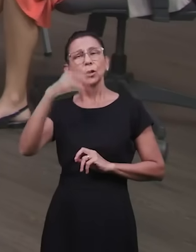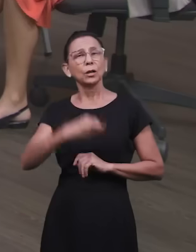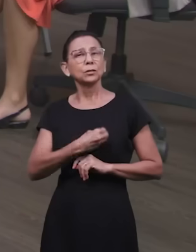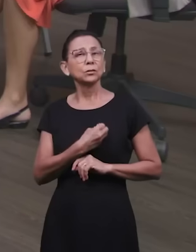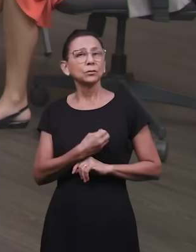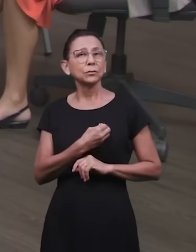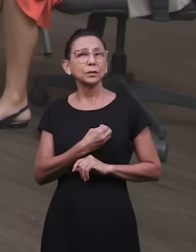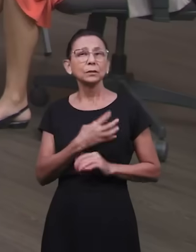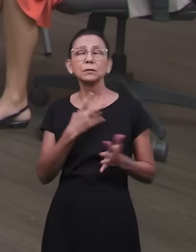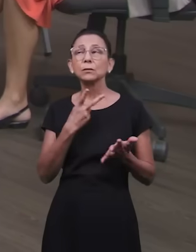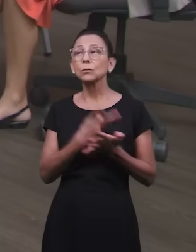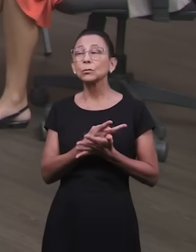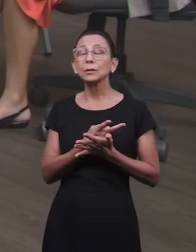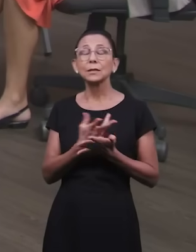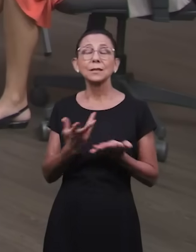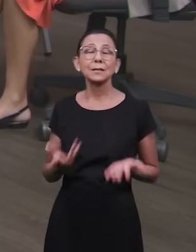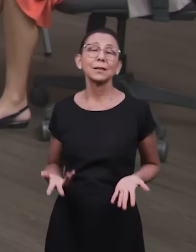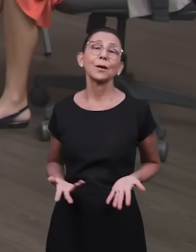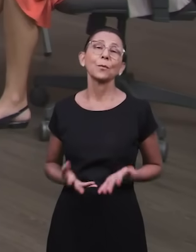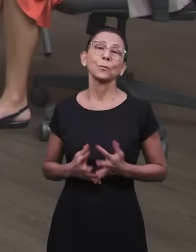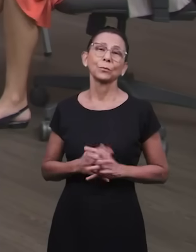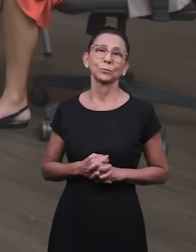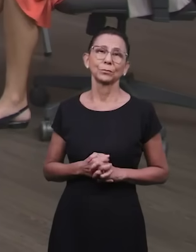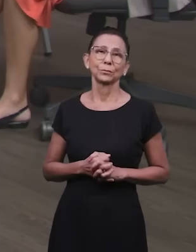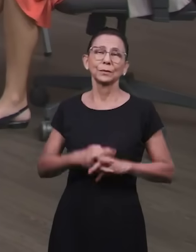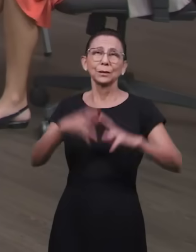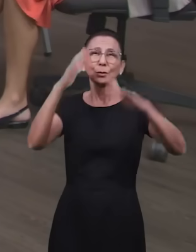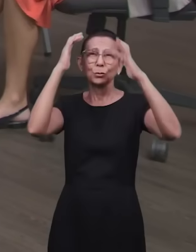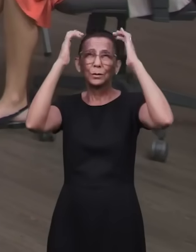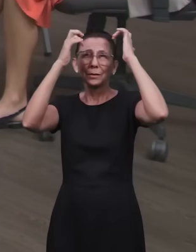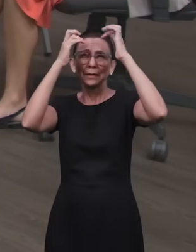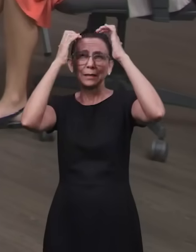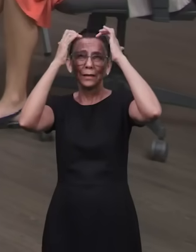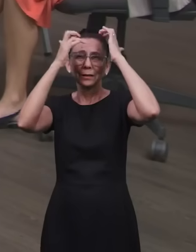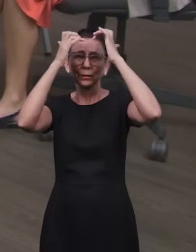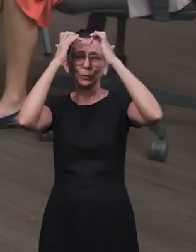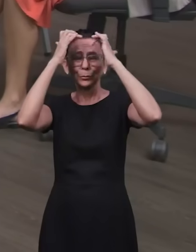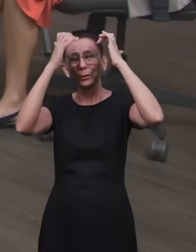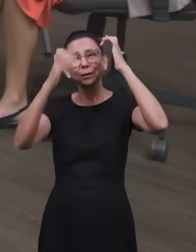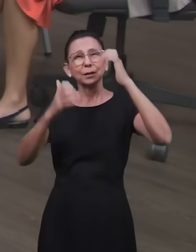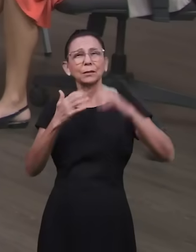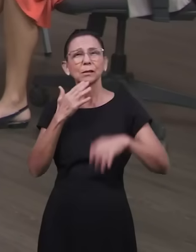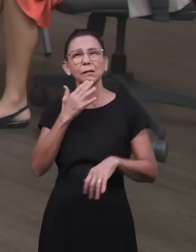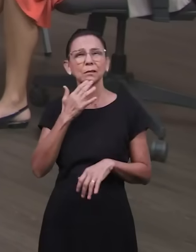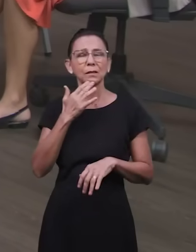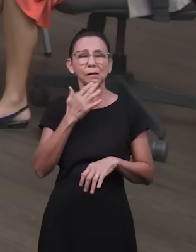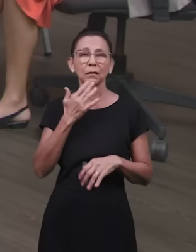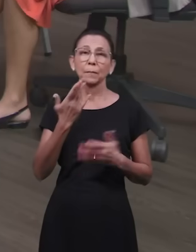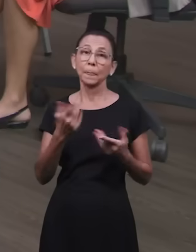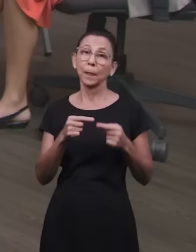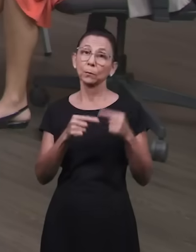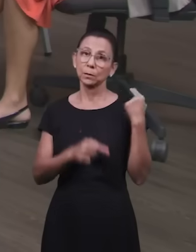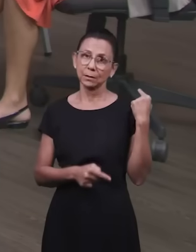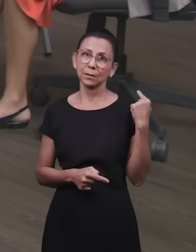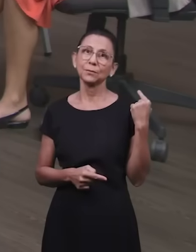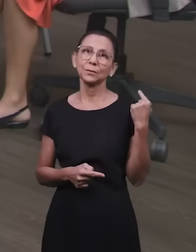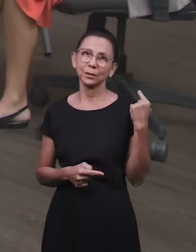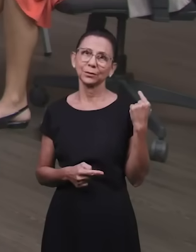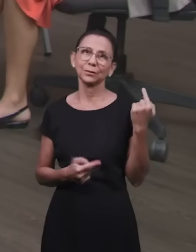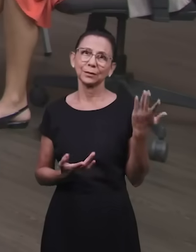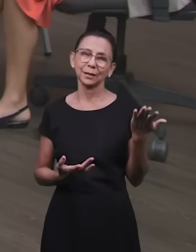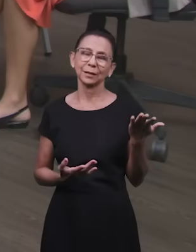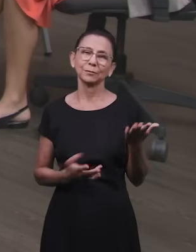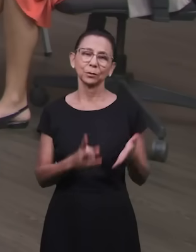em perigo e te despotencializa, que é isso que vai fazer com que você transtorne diante dos desafios.